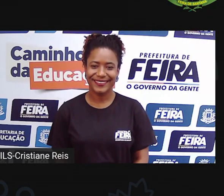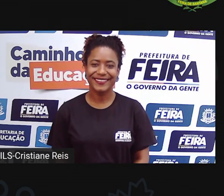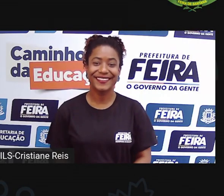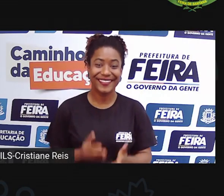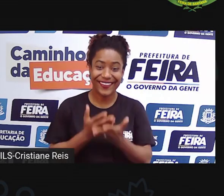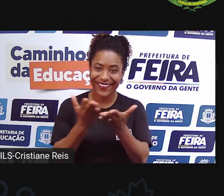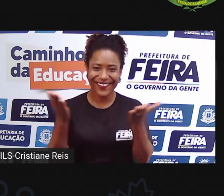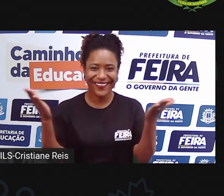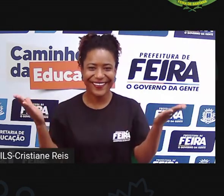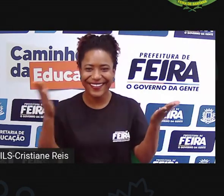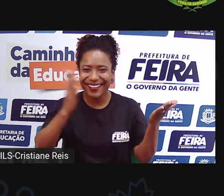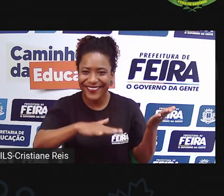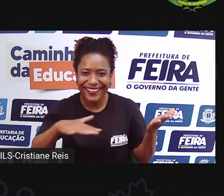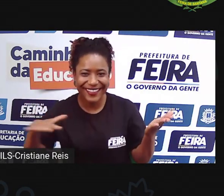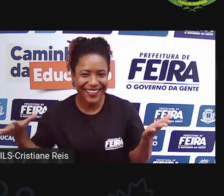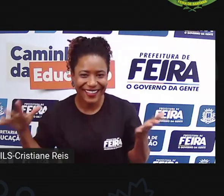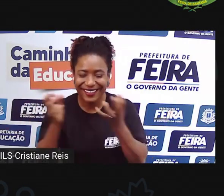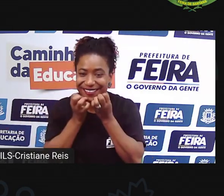Olá,